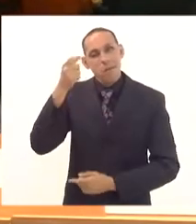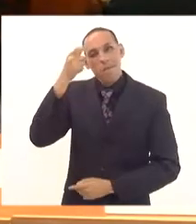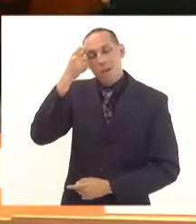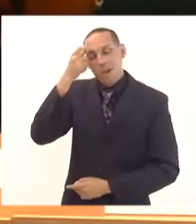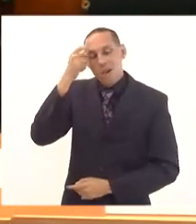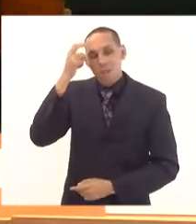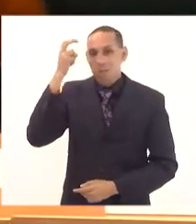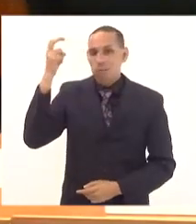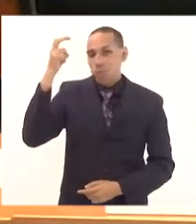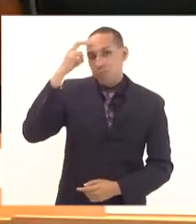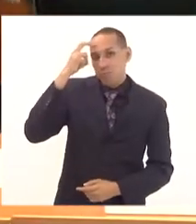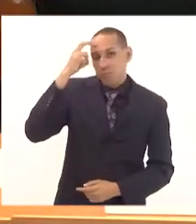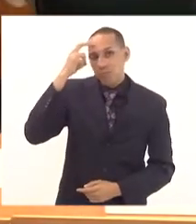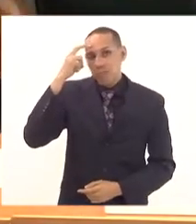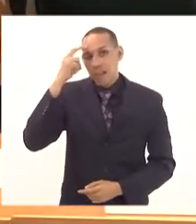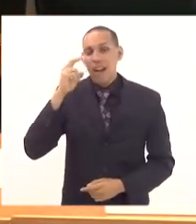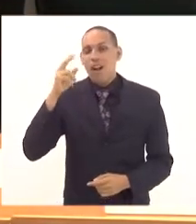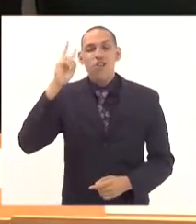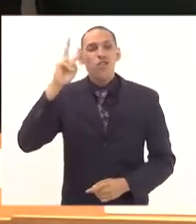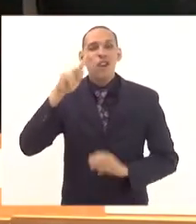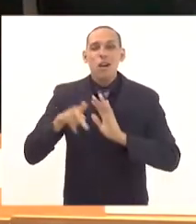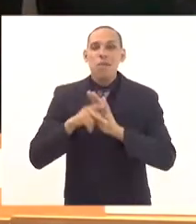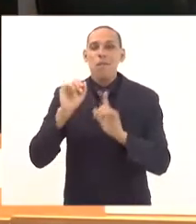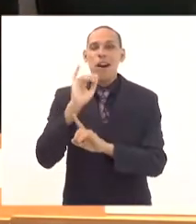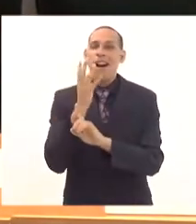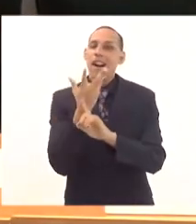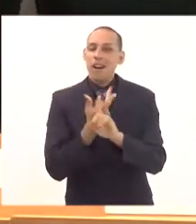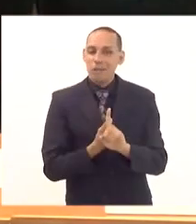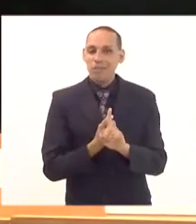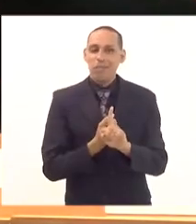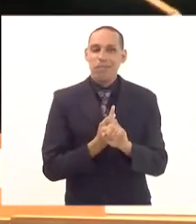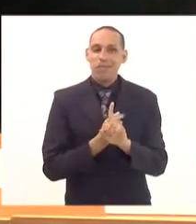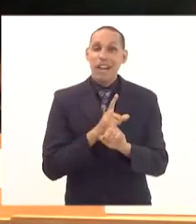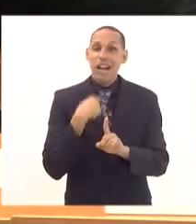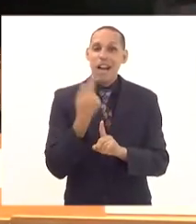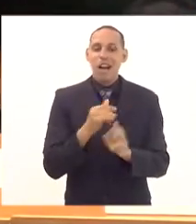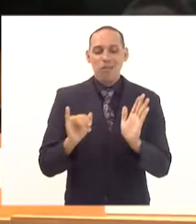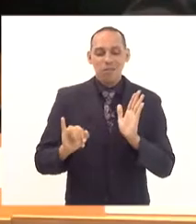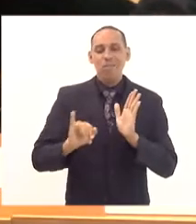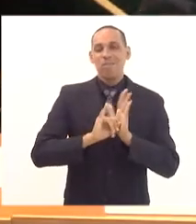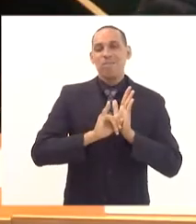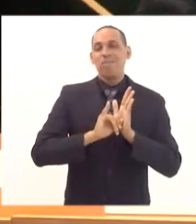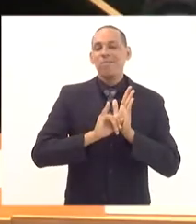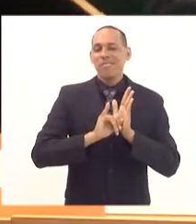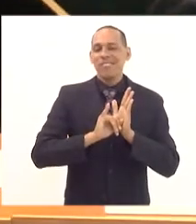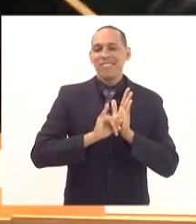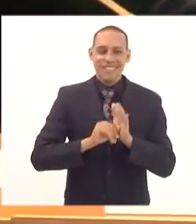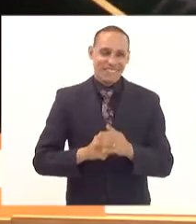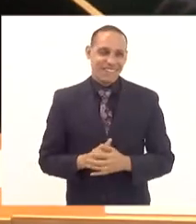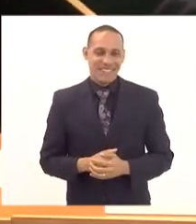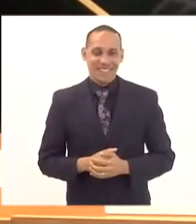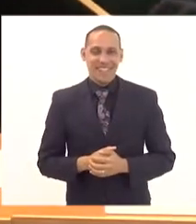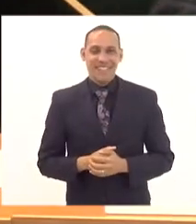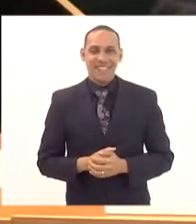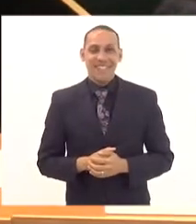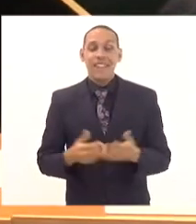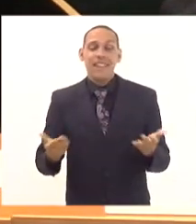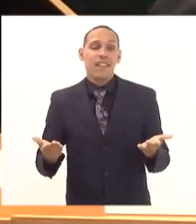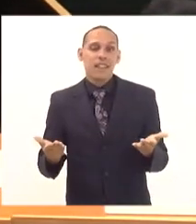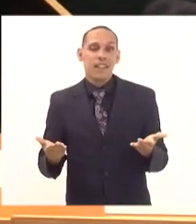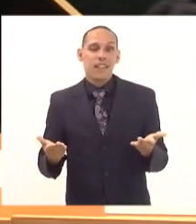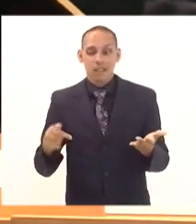da história das Artes da nossa própria identidade na aberta Então essa